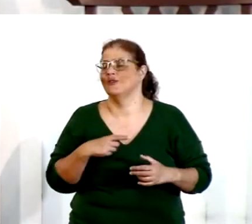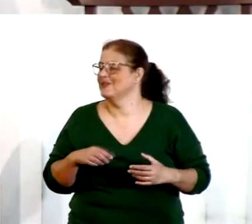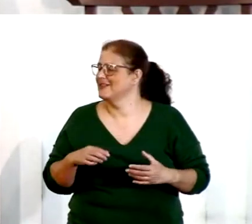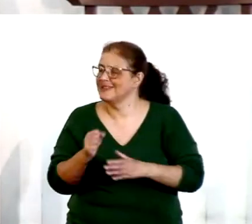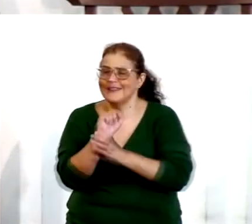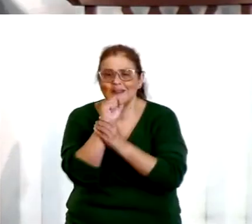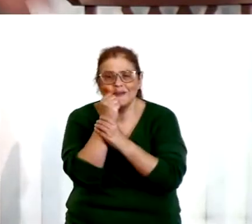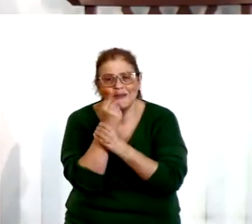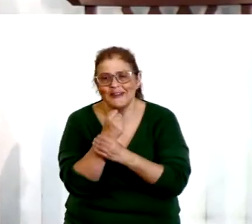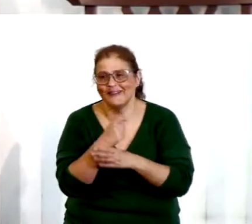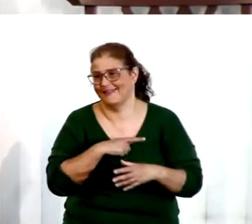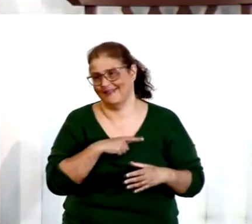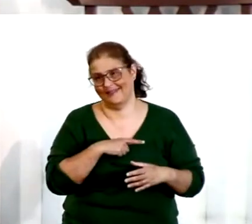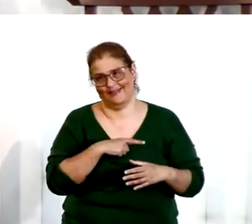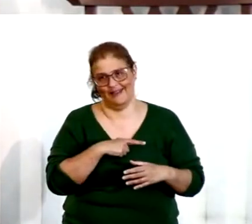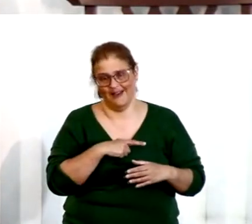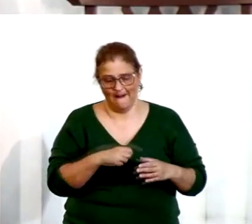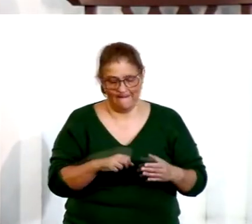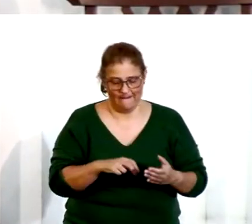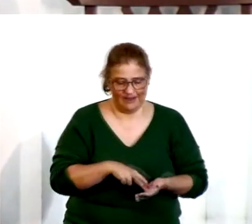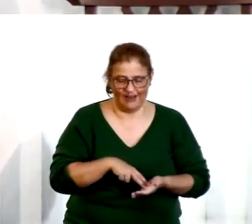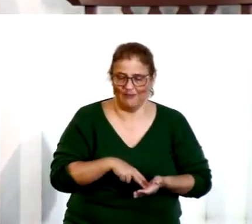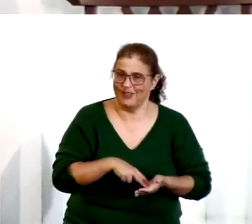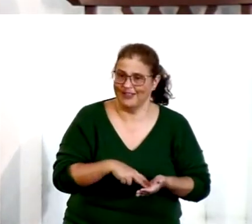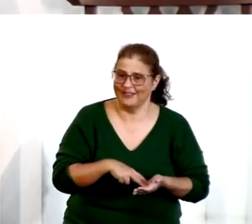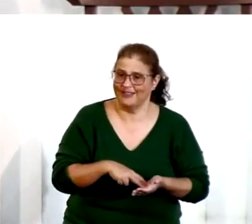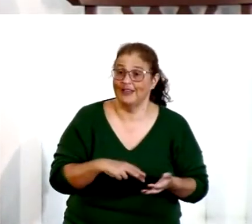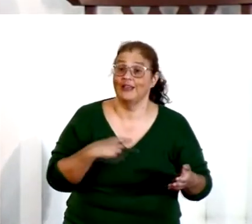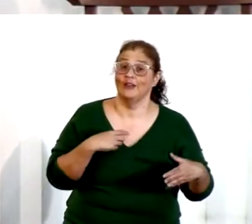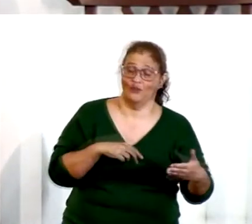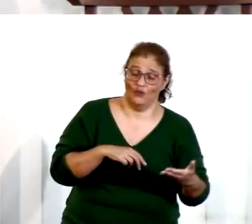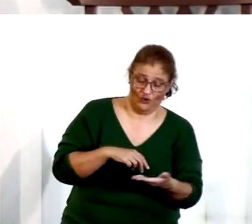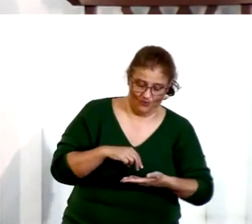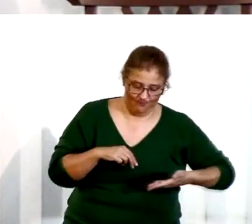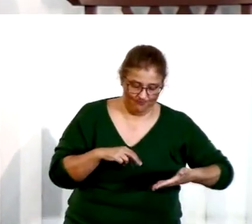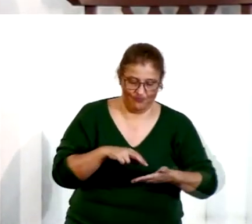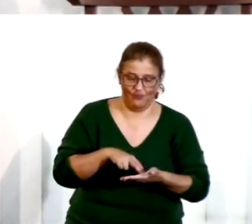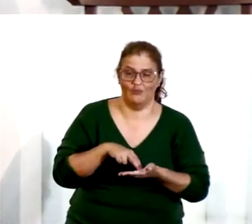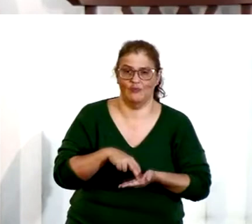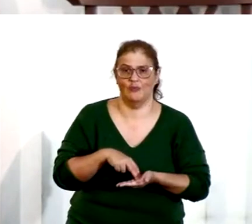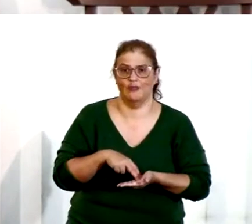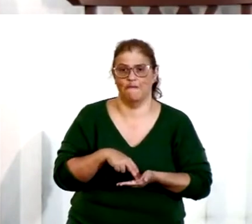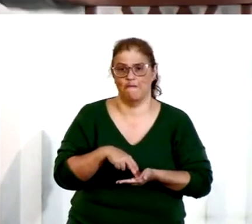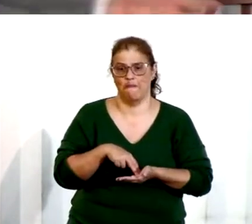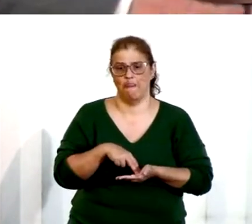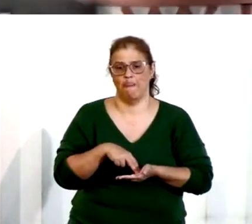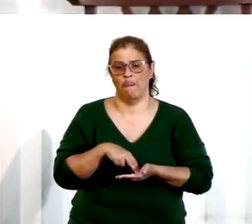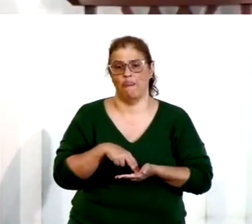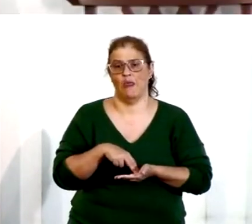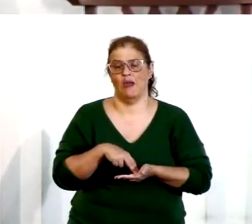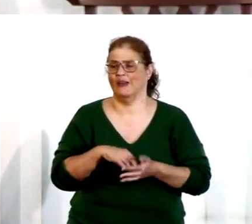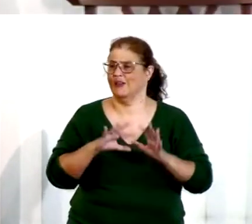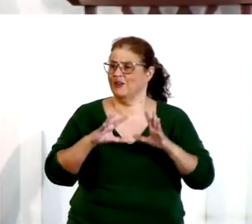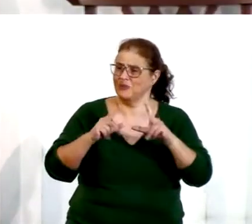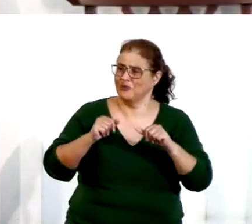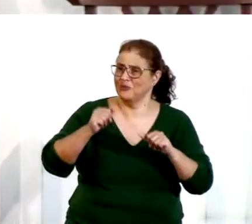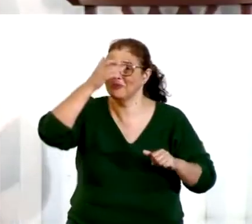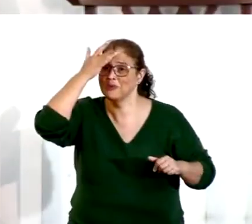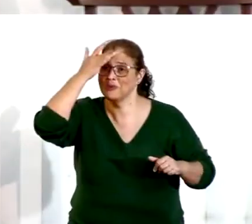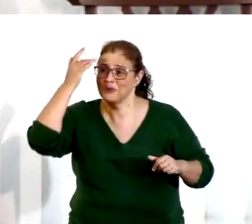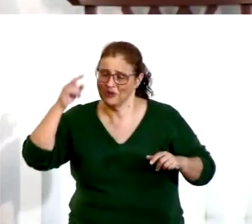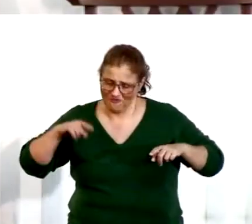angular. Que importância para nós saber que o Senhor Jesus Cristo nos sustenta. Que os ataques virão, mas